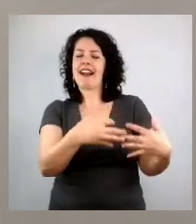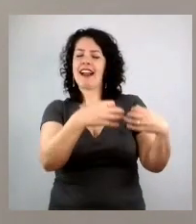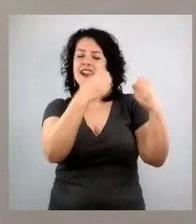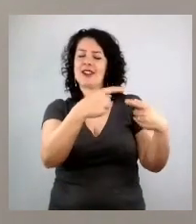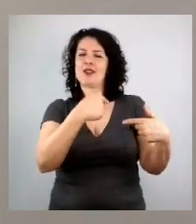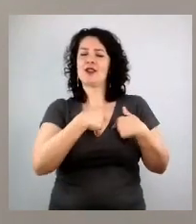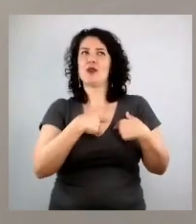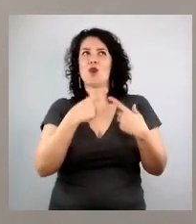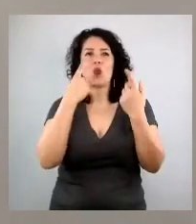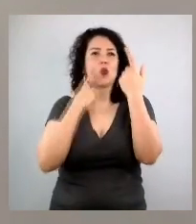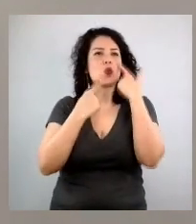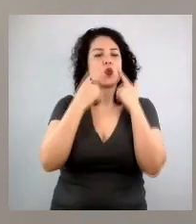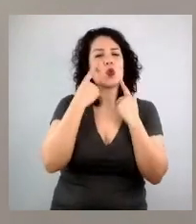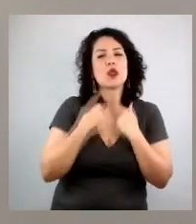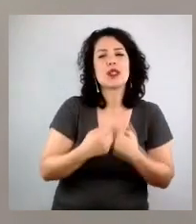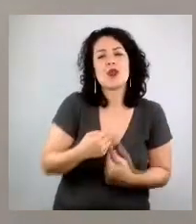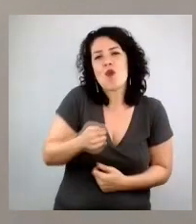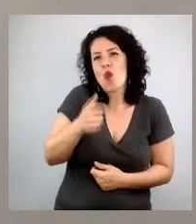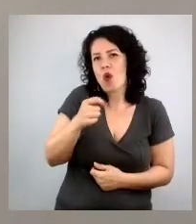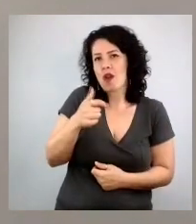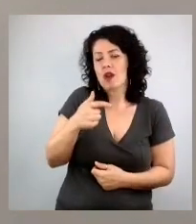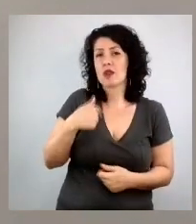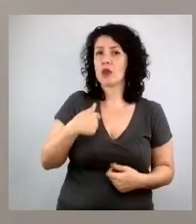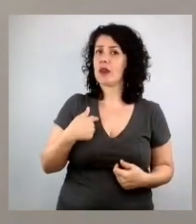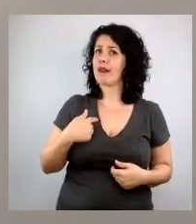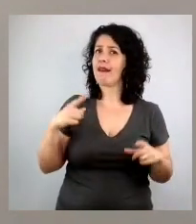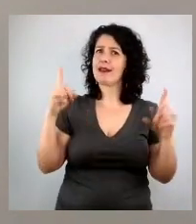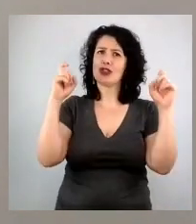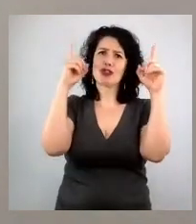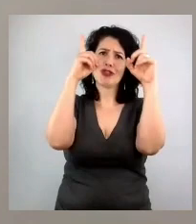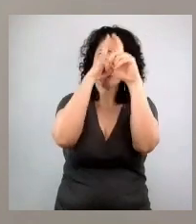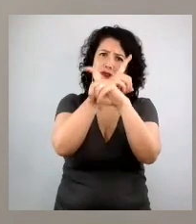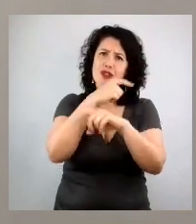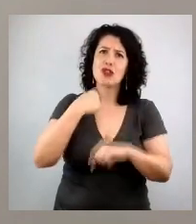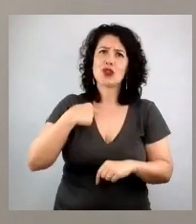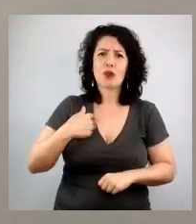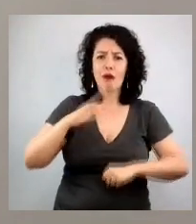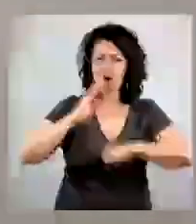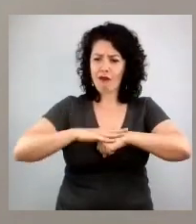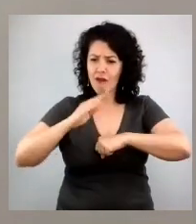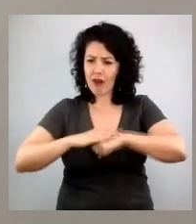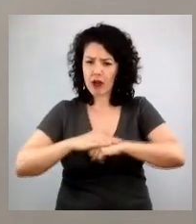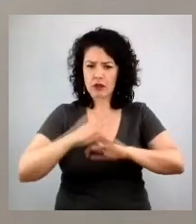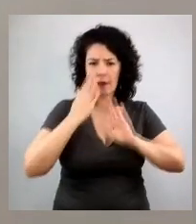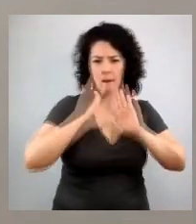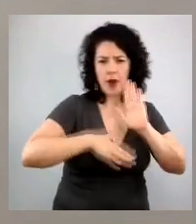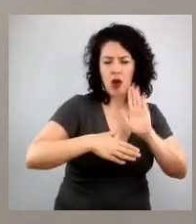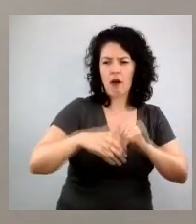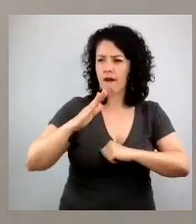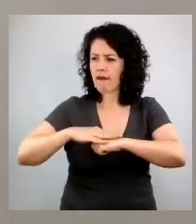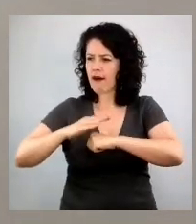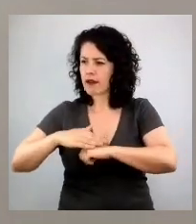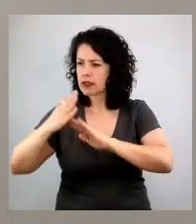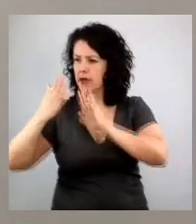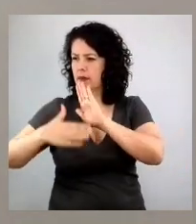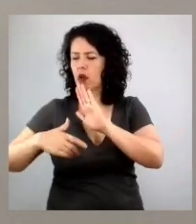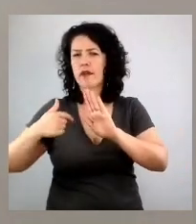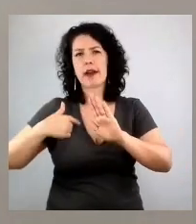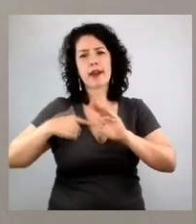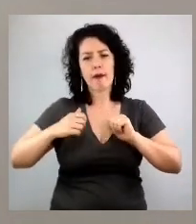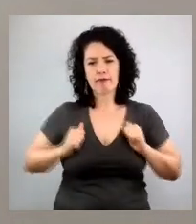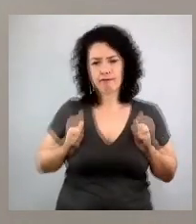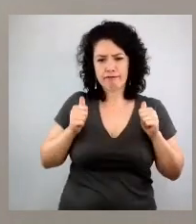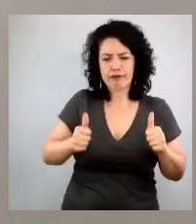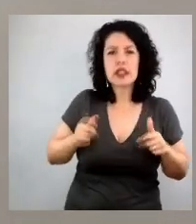você ter que ficar se provando o tempo todo, né? Você tem que ficar se mostrando capaz, você tem que ficar se pedindo